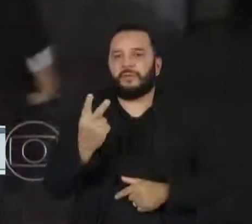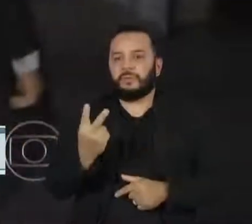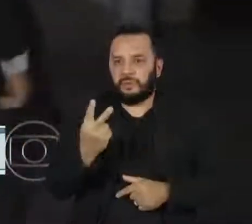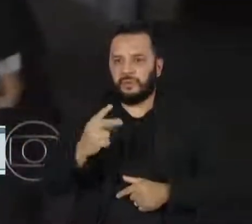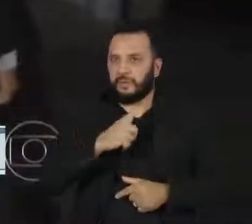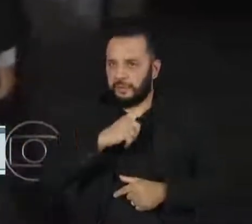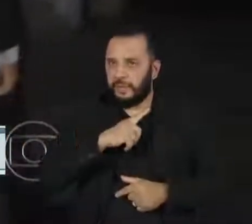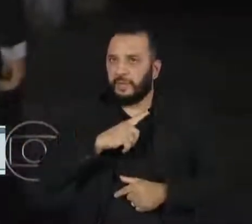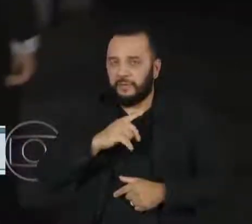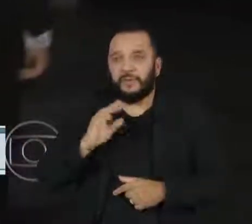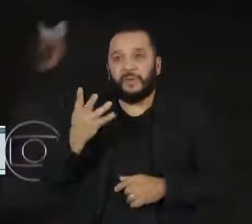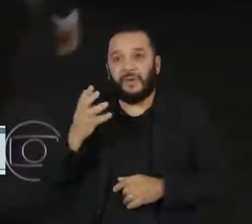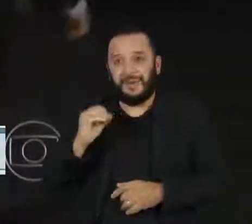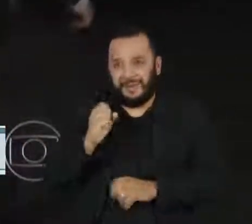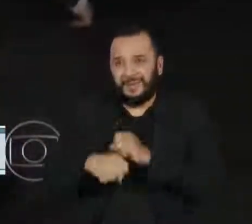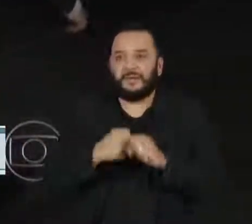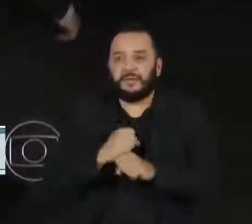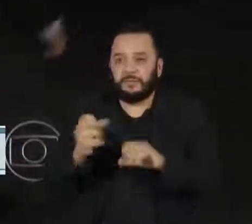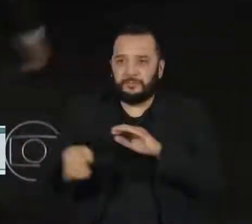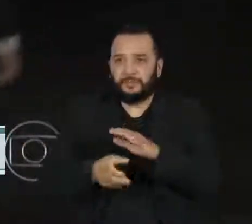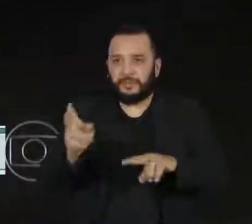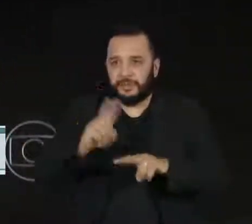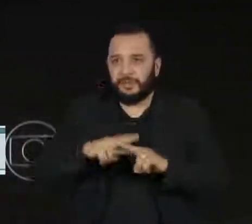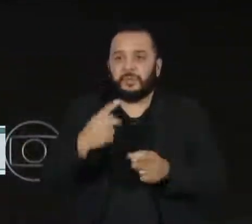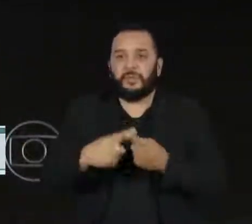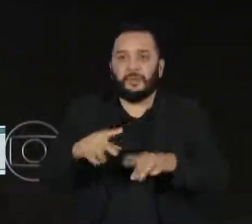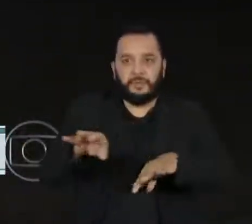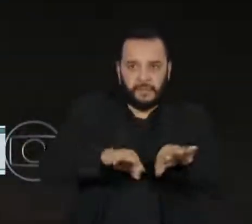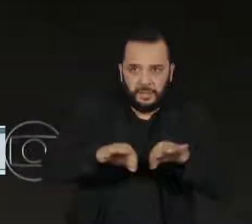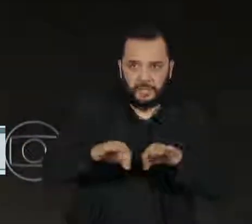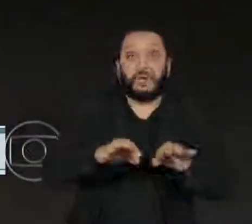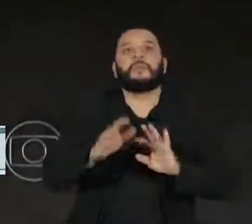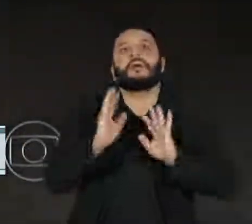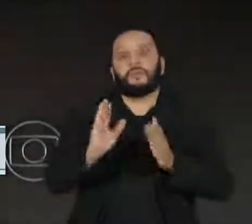penas de mais de 40 anos de reclusão pelo planejamento dos assassinatos